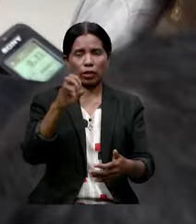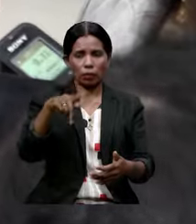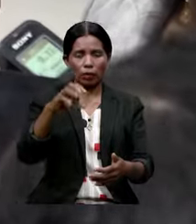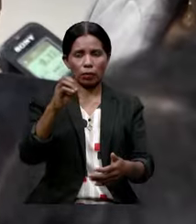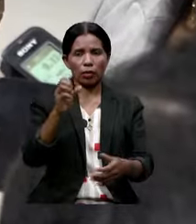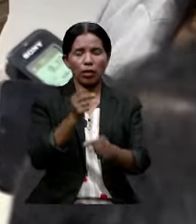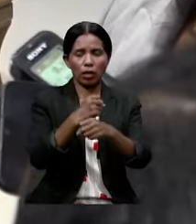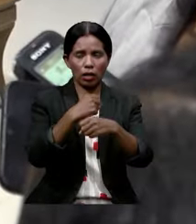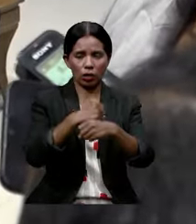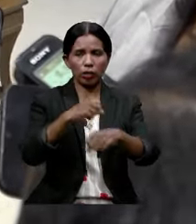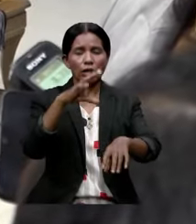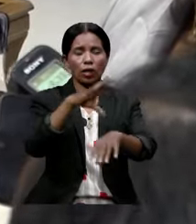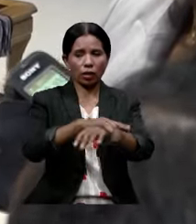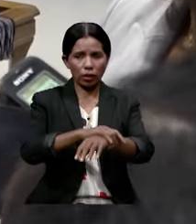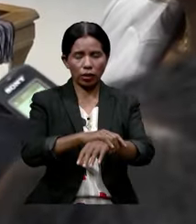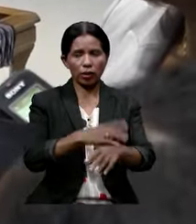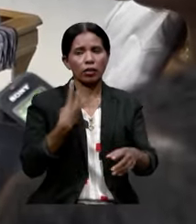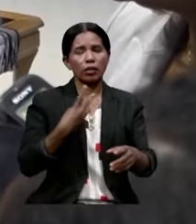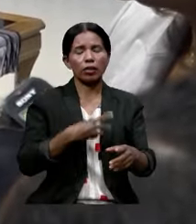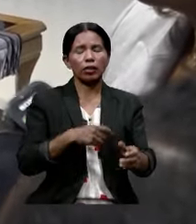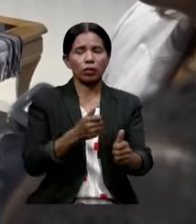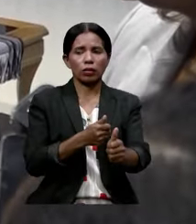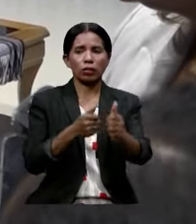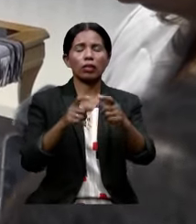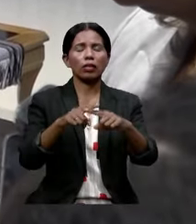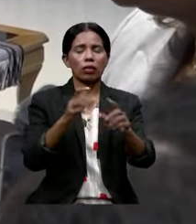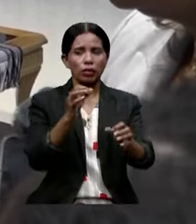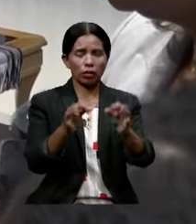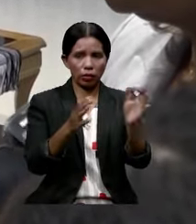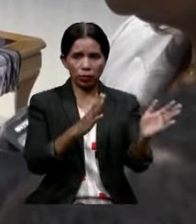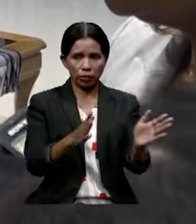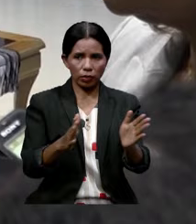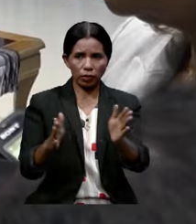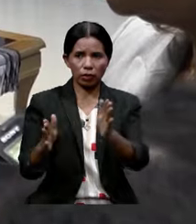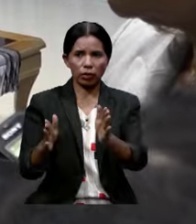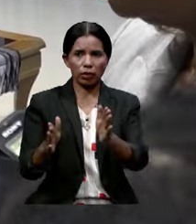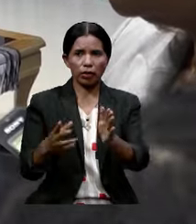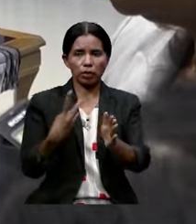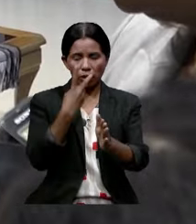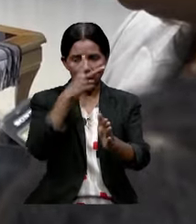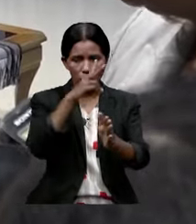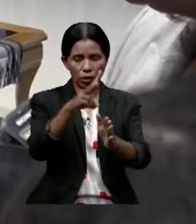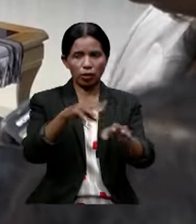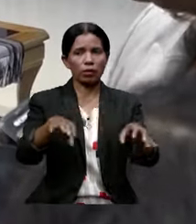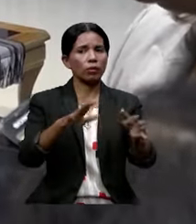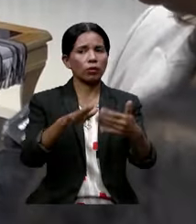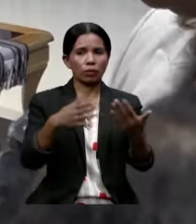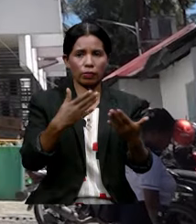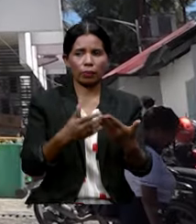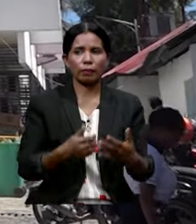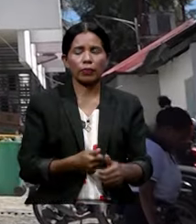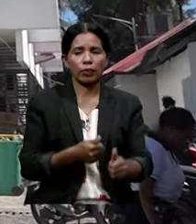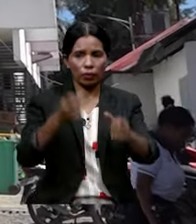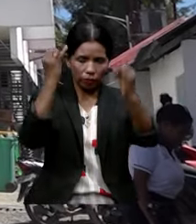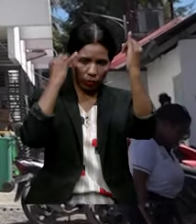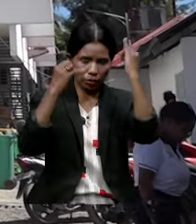de captura. Então, ele cumpre. Mas, ele tem processo doméstico e darei recursos e tal. Tua